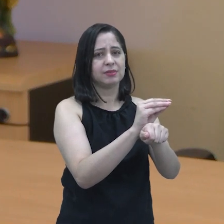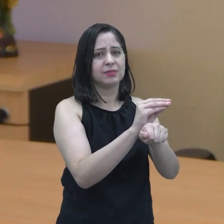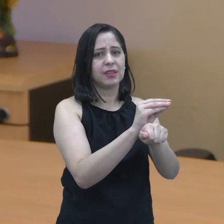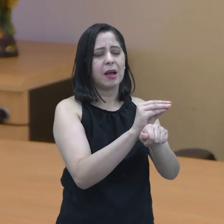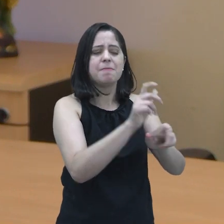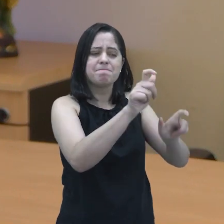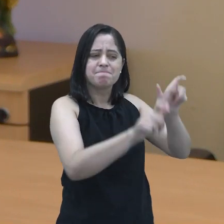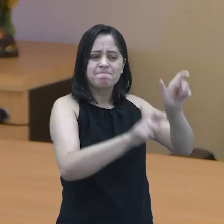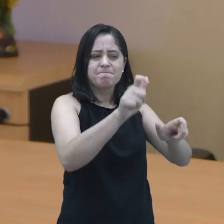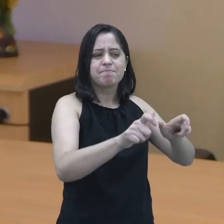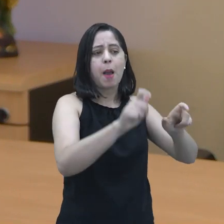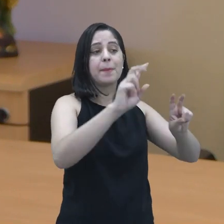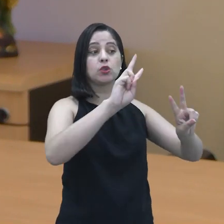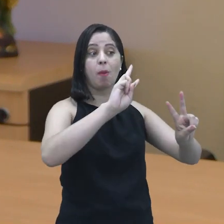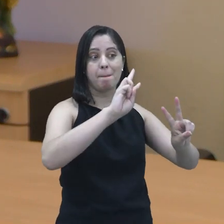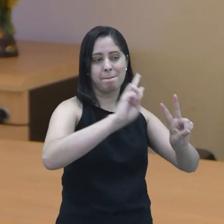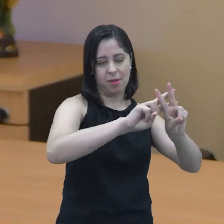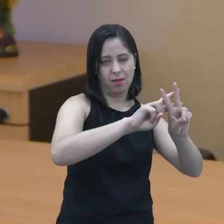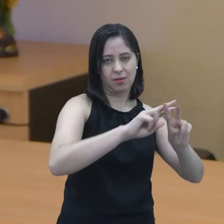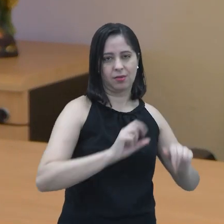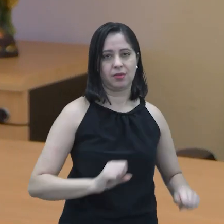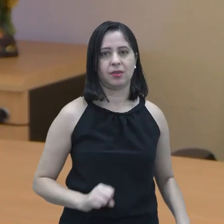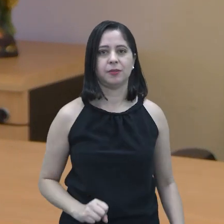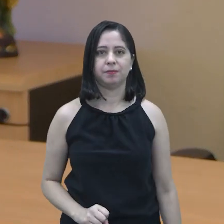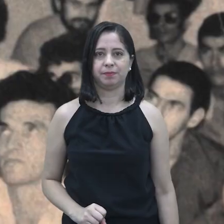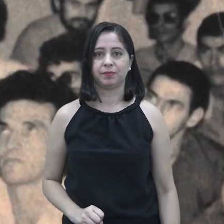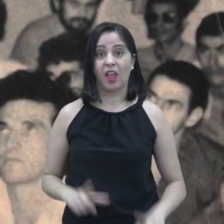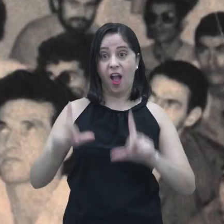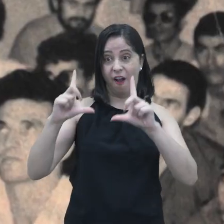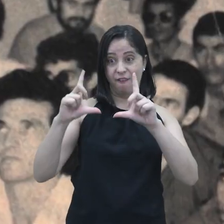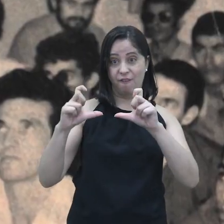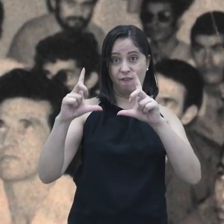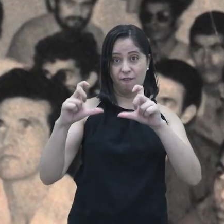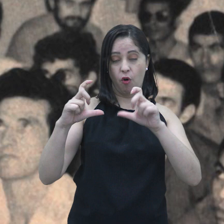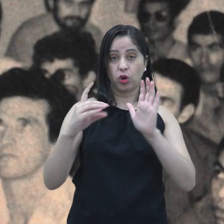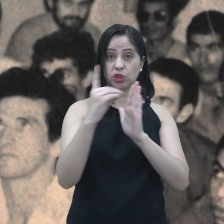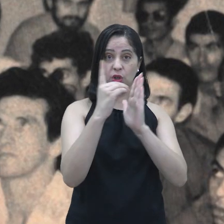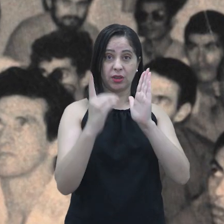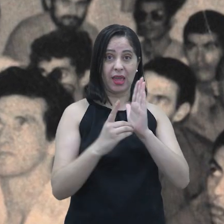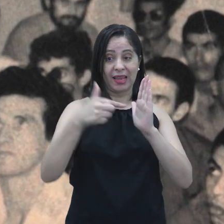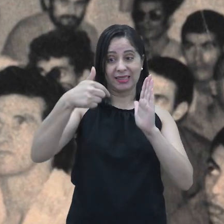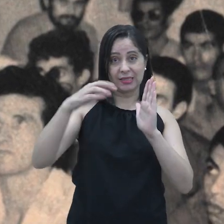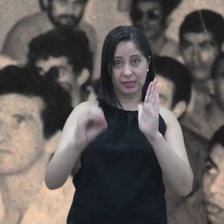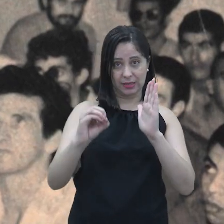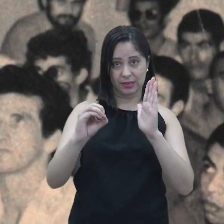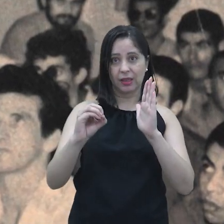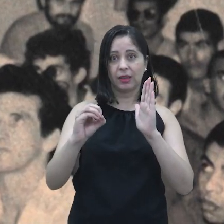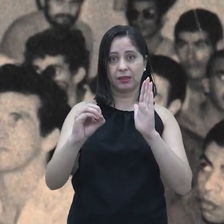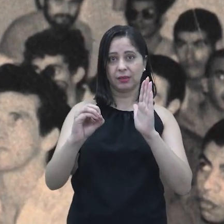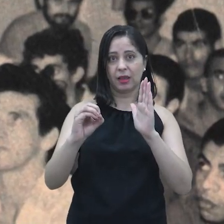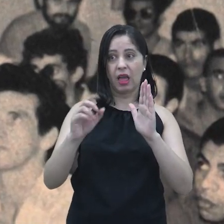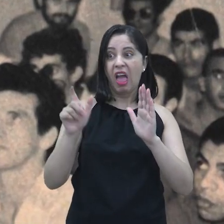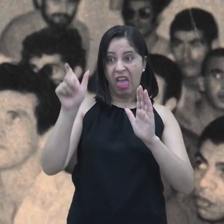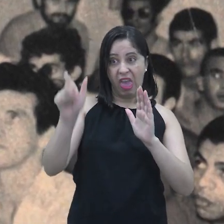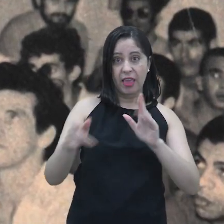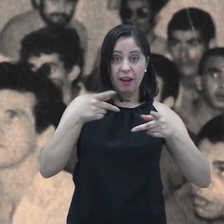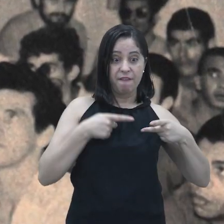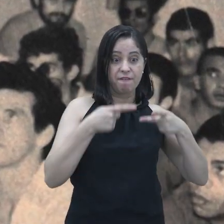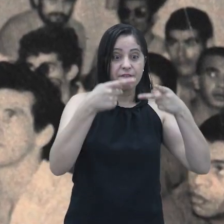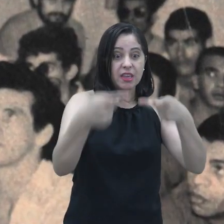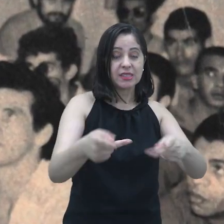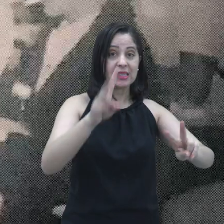possíveis, em favor dos encarcerados, dos presos. As fotos são da década de 70, registros de